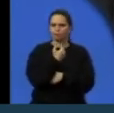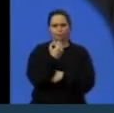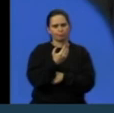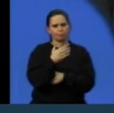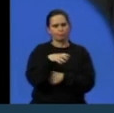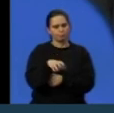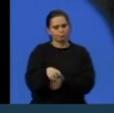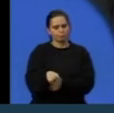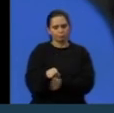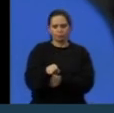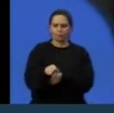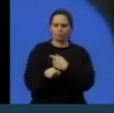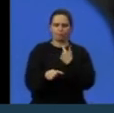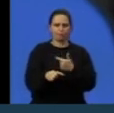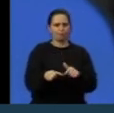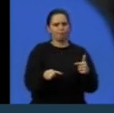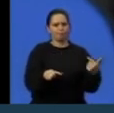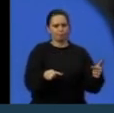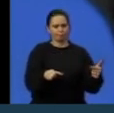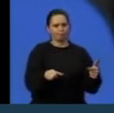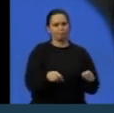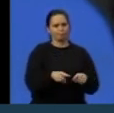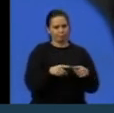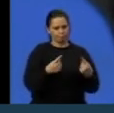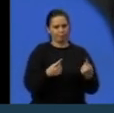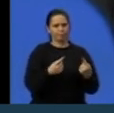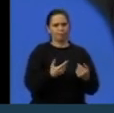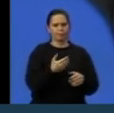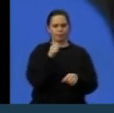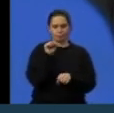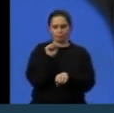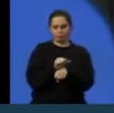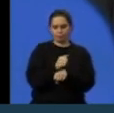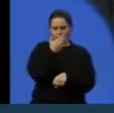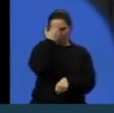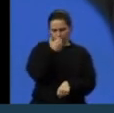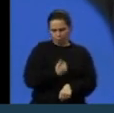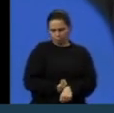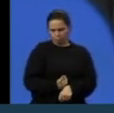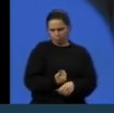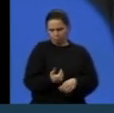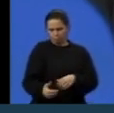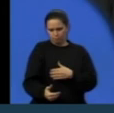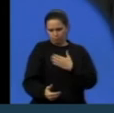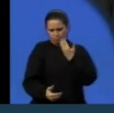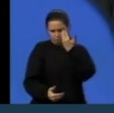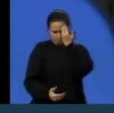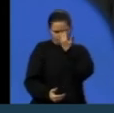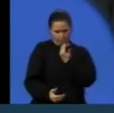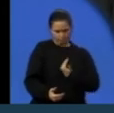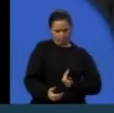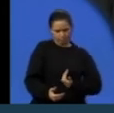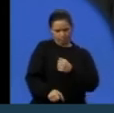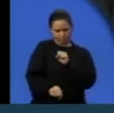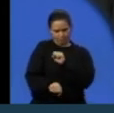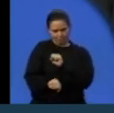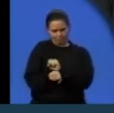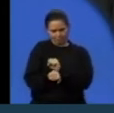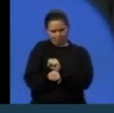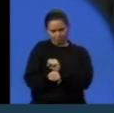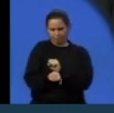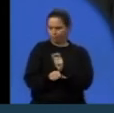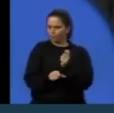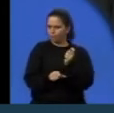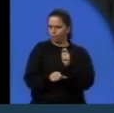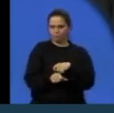forma adequada. Paralisia de um lado do corpo, quando a pessoa perde aí a sensibilidade, perde a capacidade